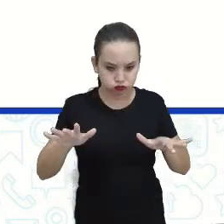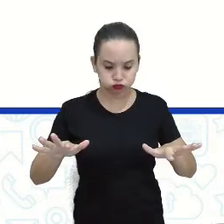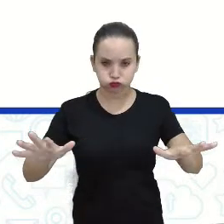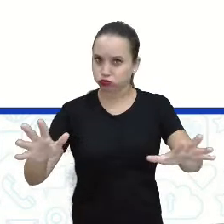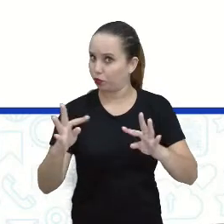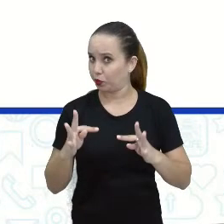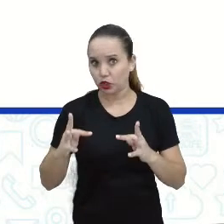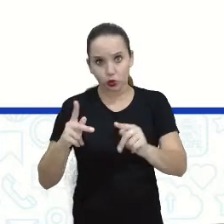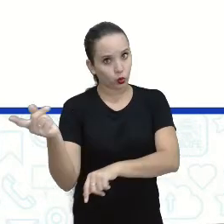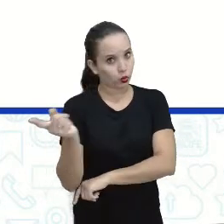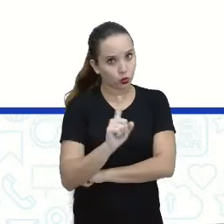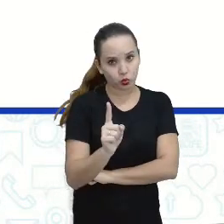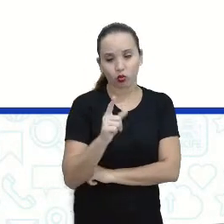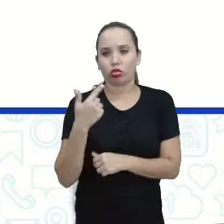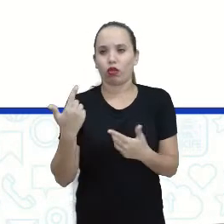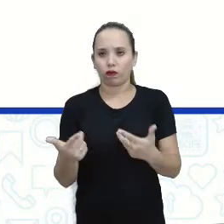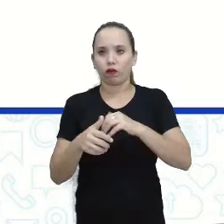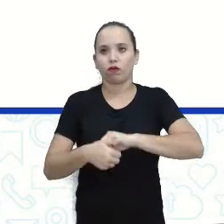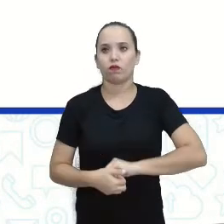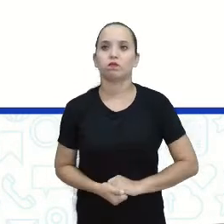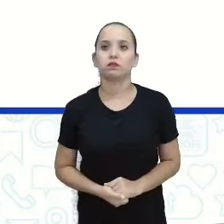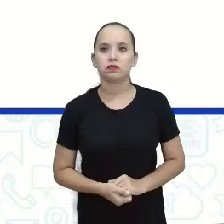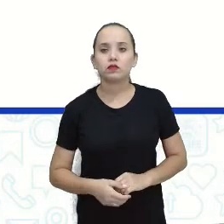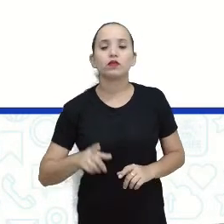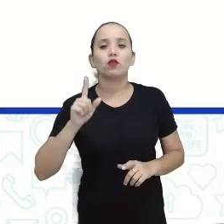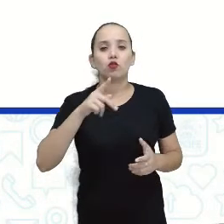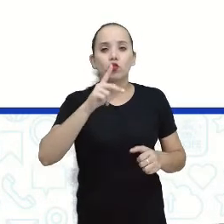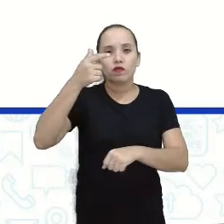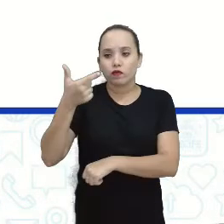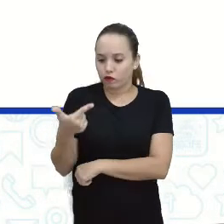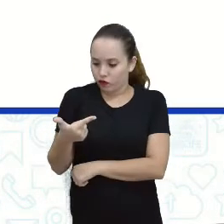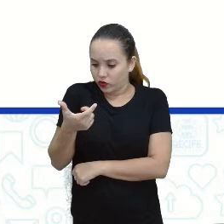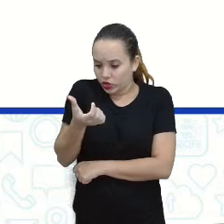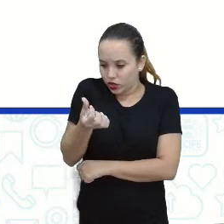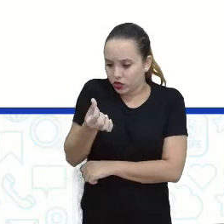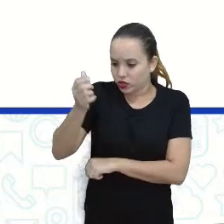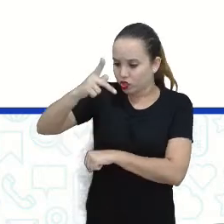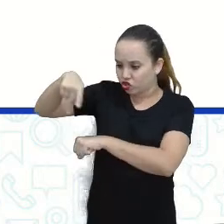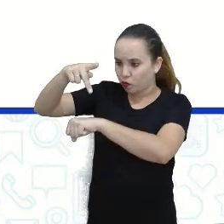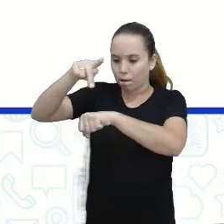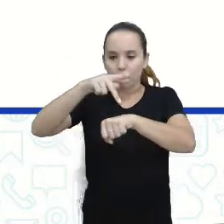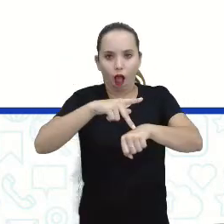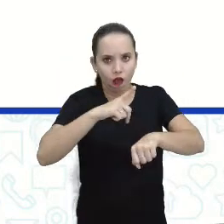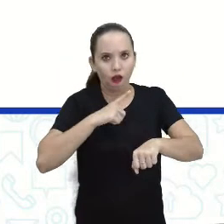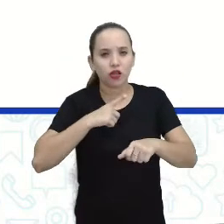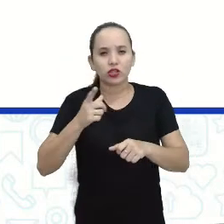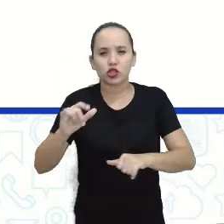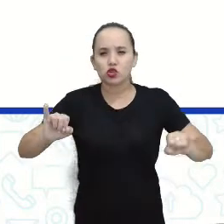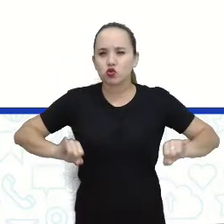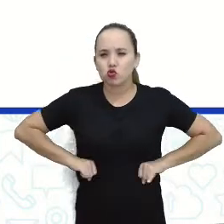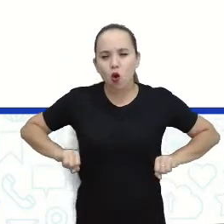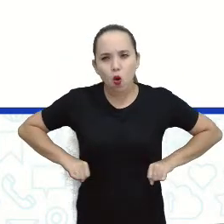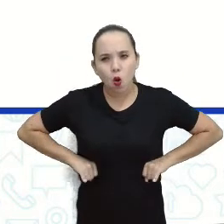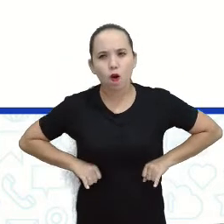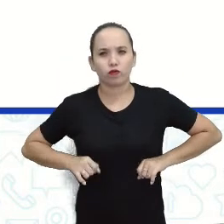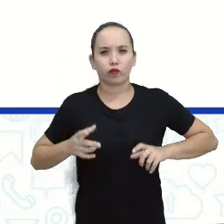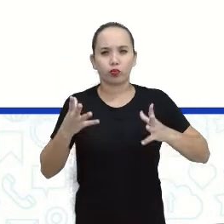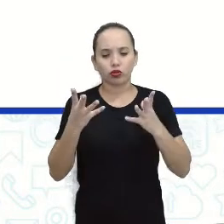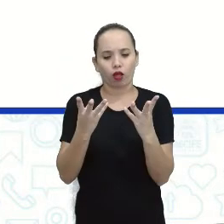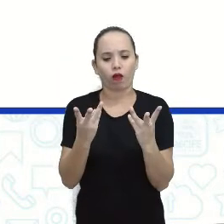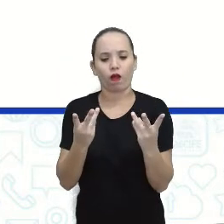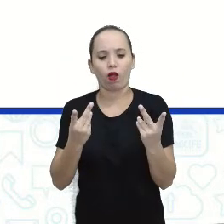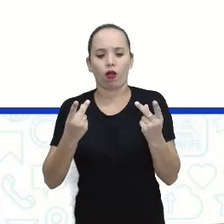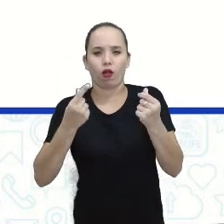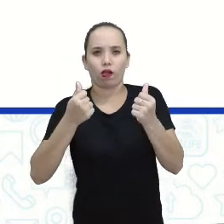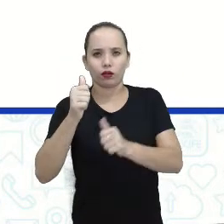tá? Então, cerca de 26 países enfrentam aí uma escassez crônica, né? Uma escassez que dura muito tempo,